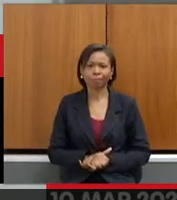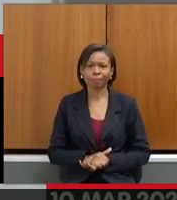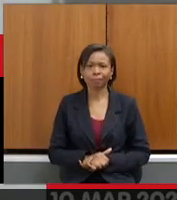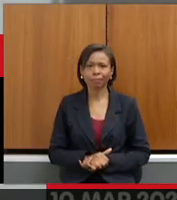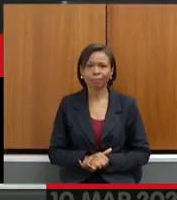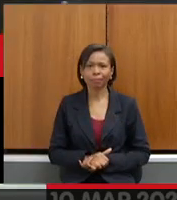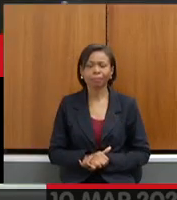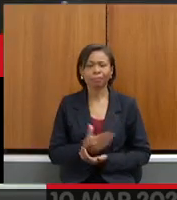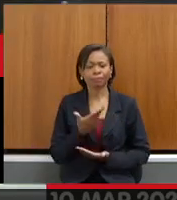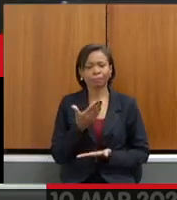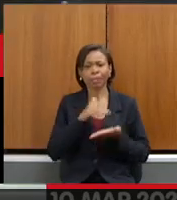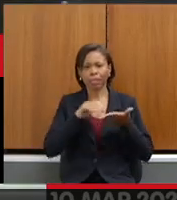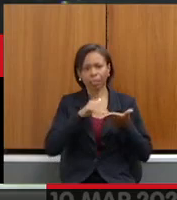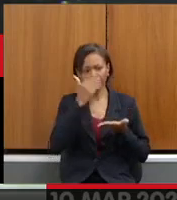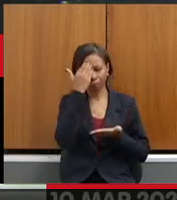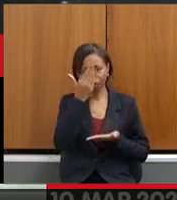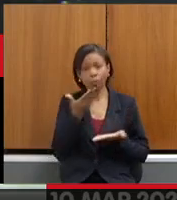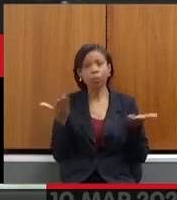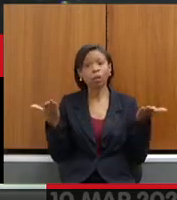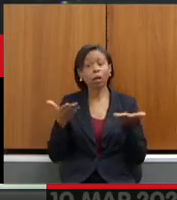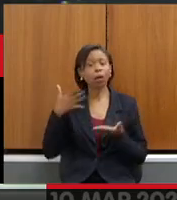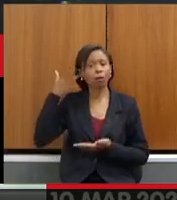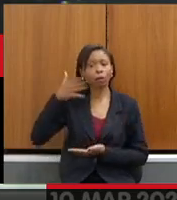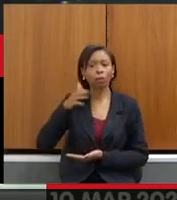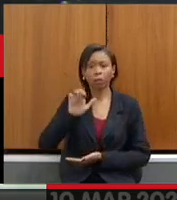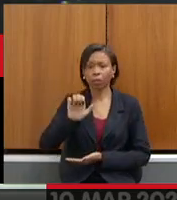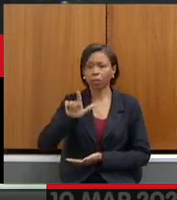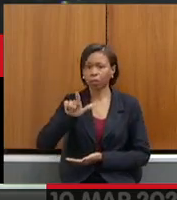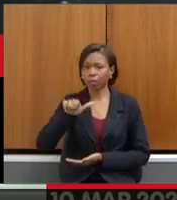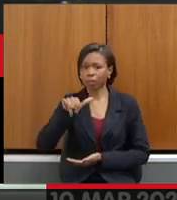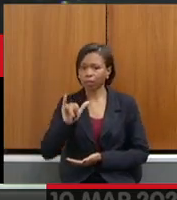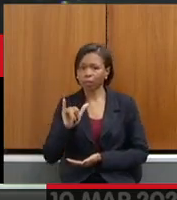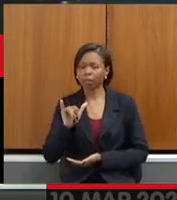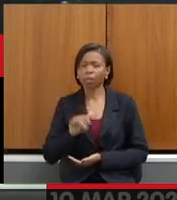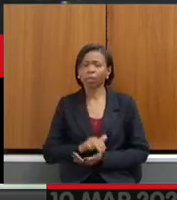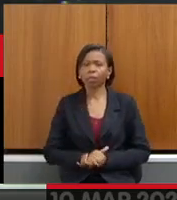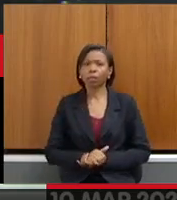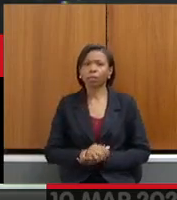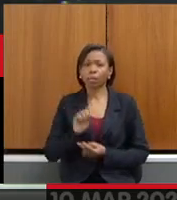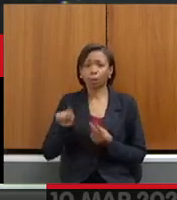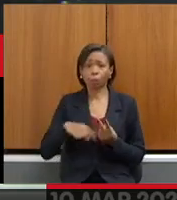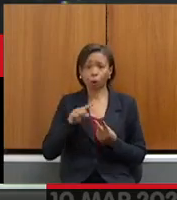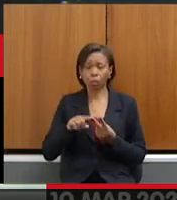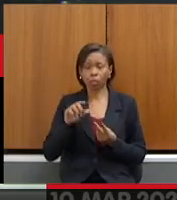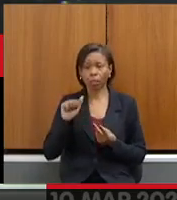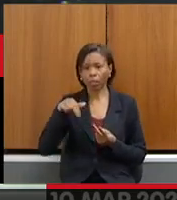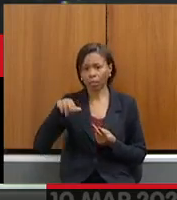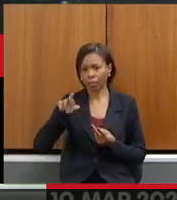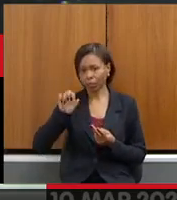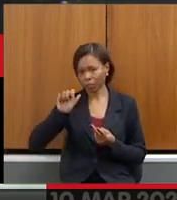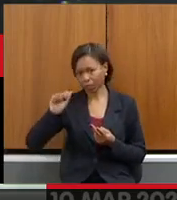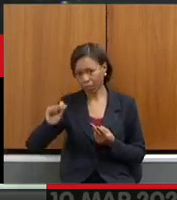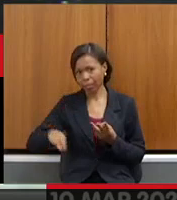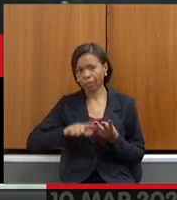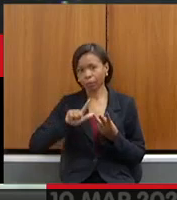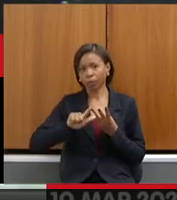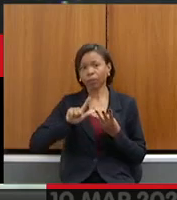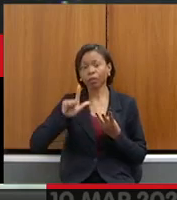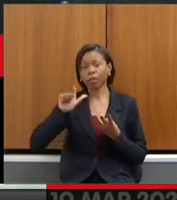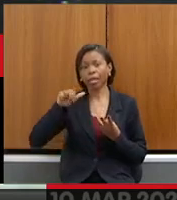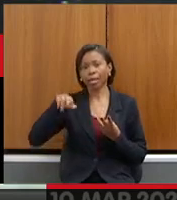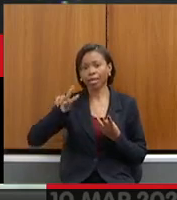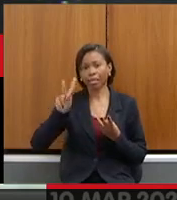e obrigado secretário vamos ouvir agora Deputado ele tá aqui no em seguida o Deputado André de Jesus e logo depois Deputado aleninha